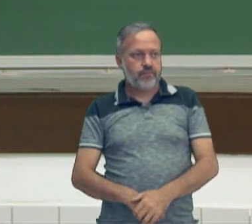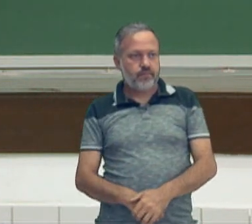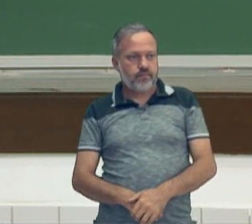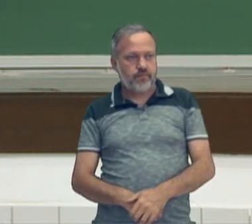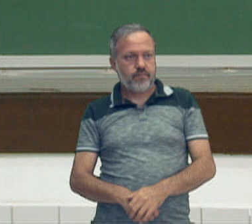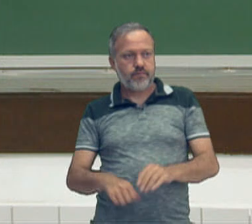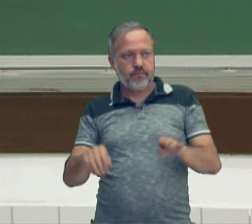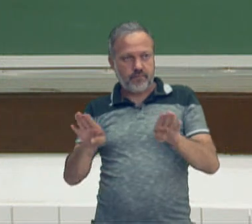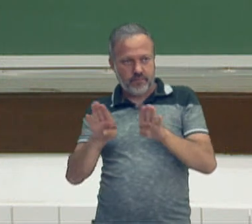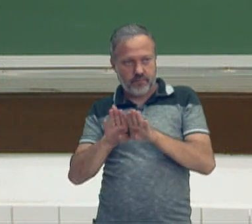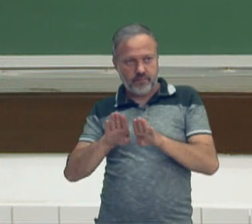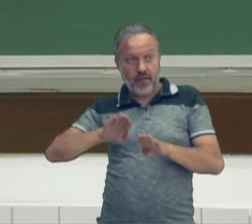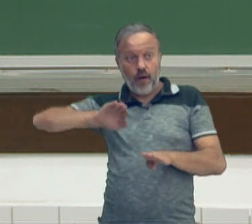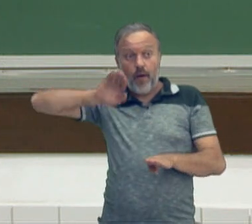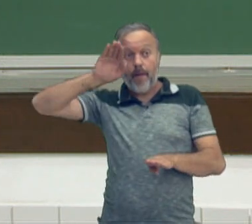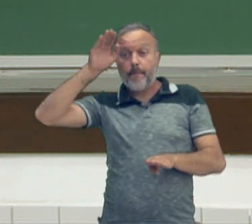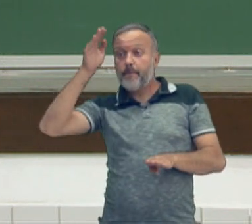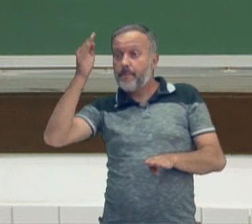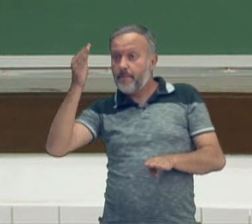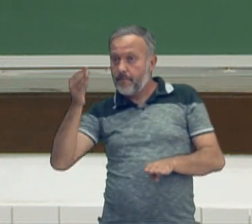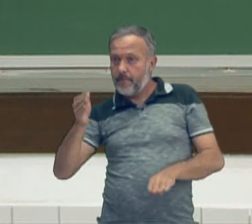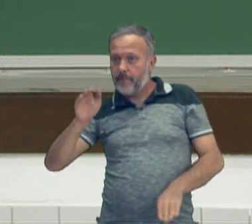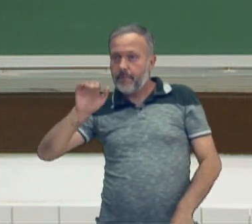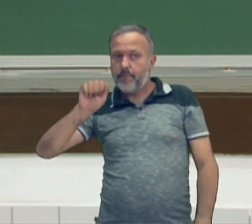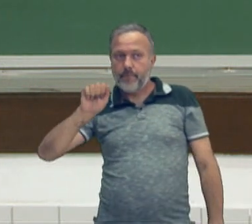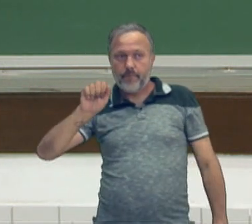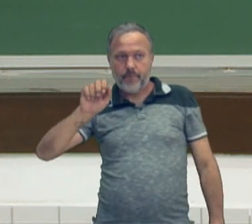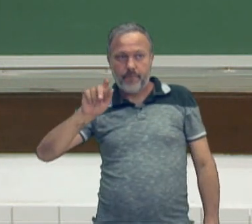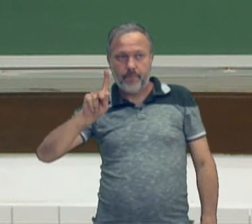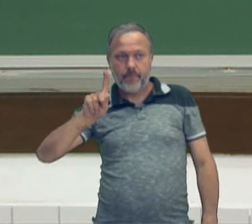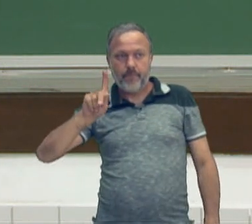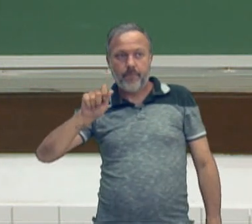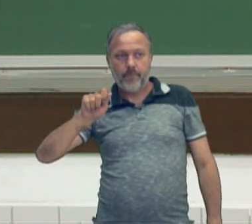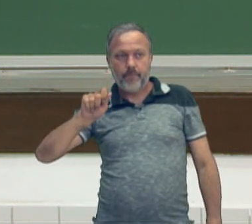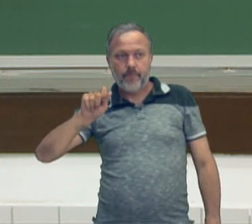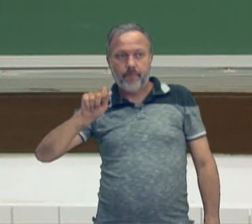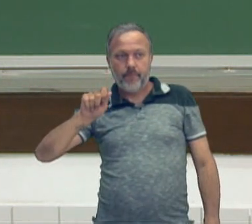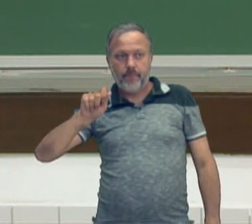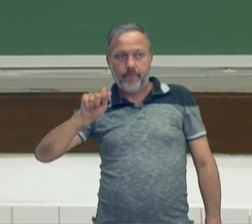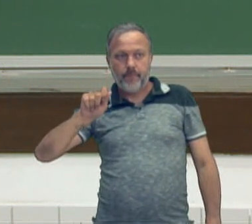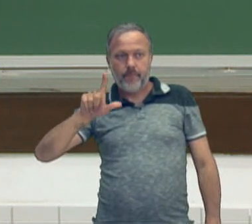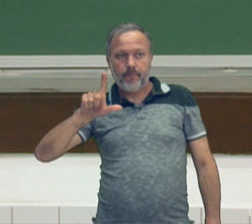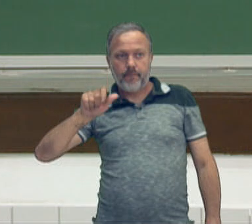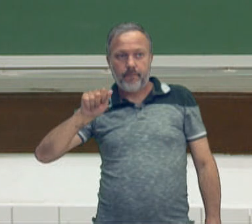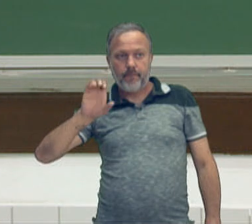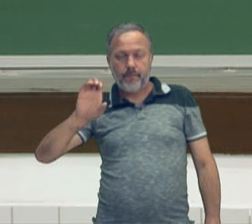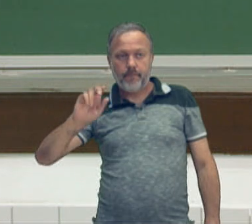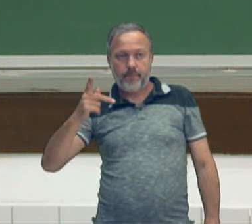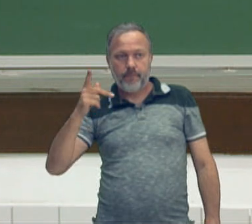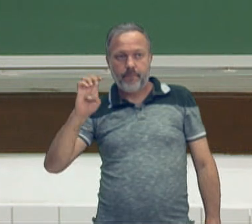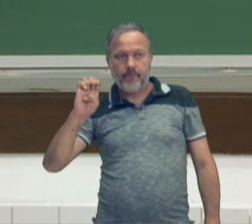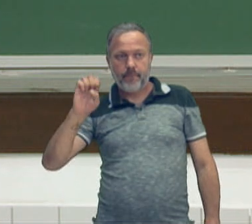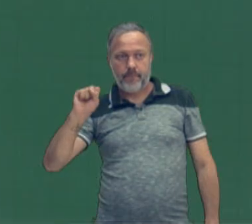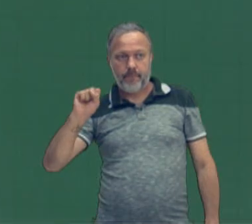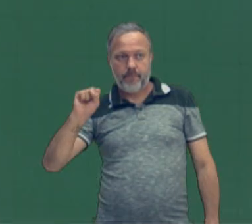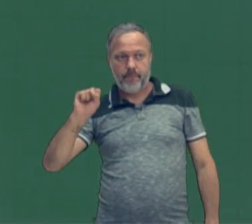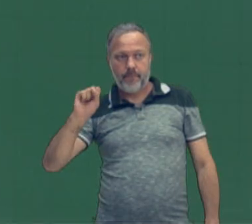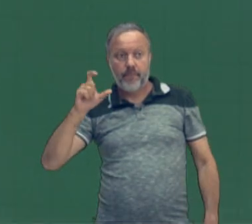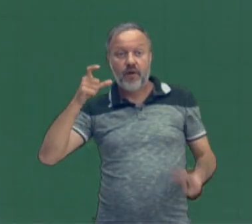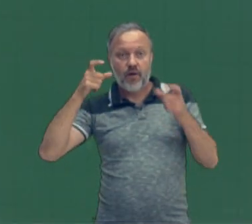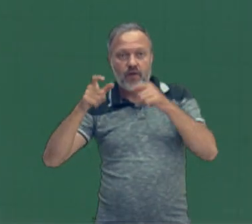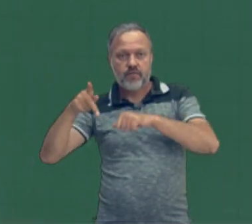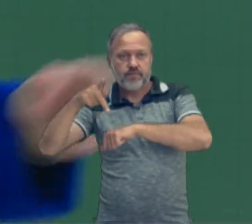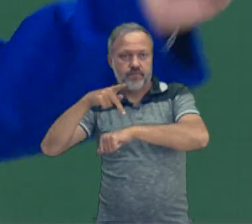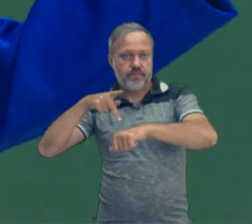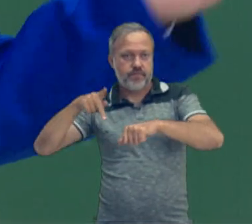caso, você teria ali Estados Unidos, ao sul, ali perto da região ali da Flórida, você vai ter ali os Montes Apalaches, tá